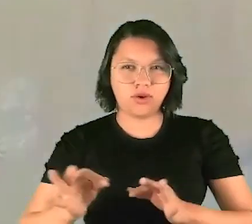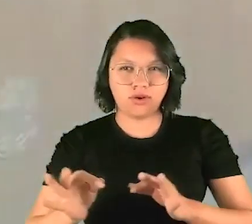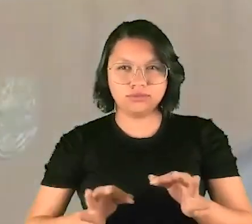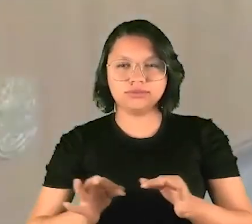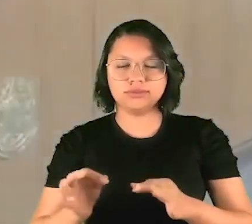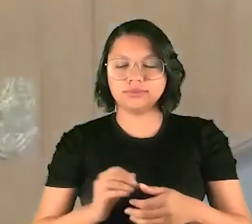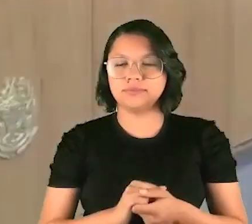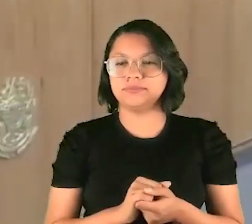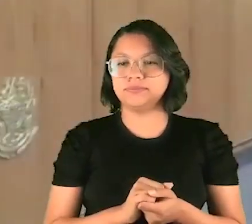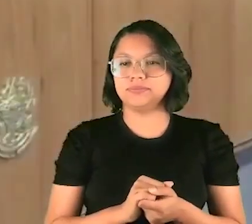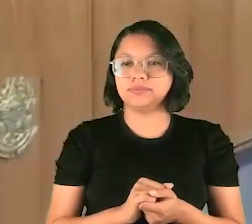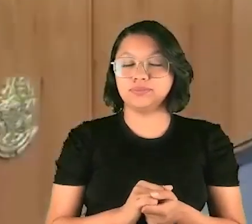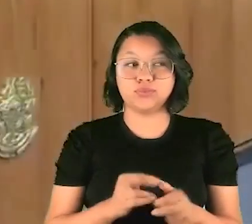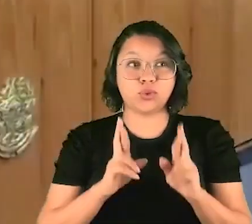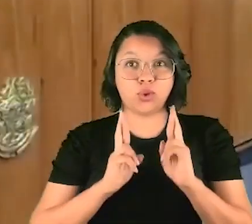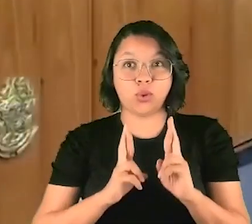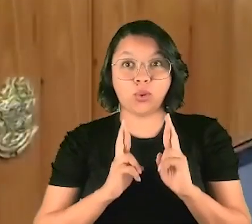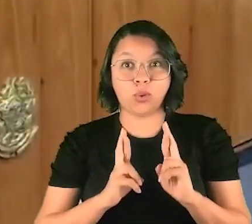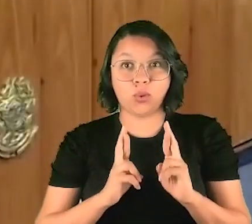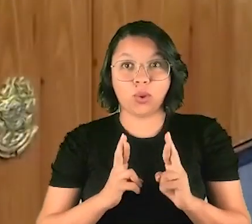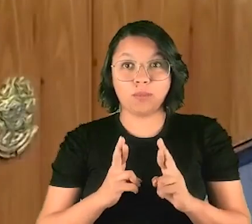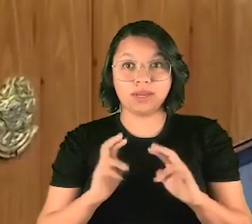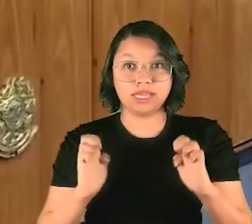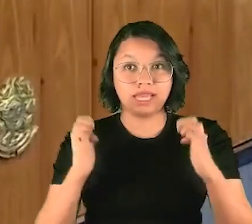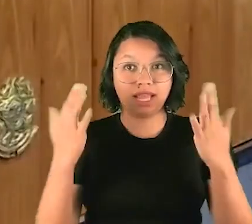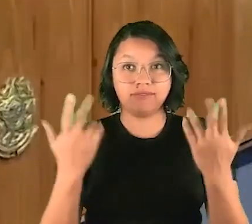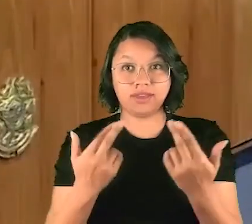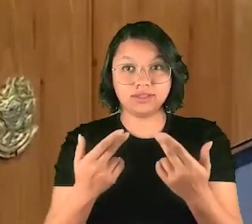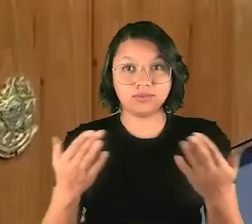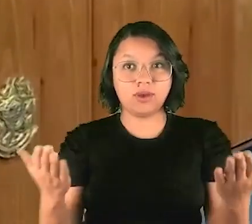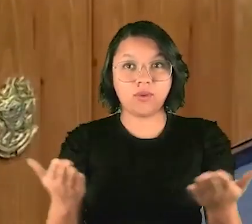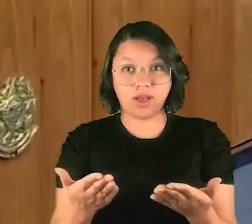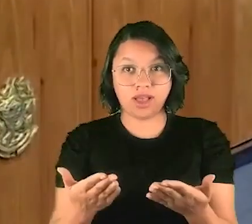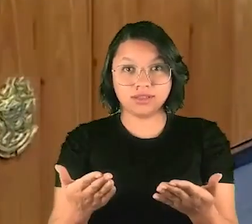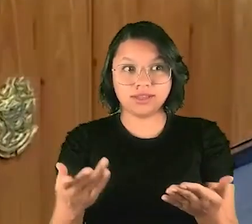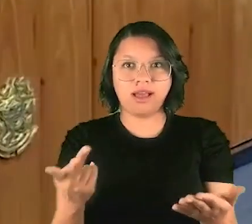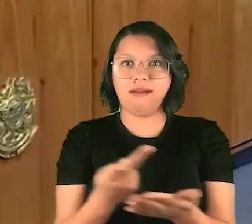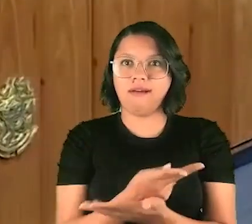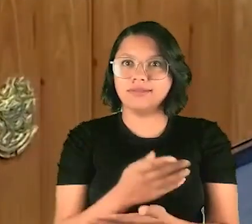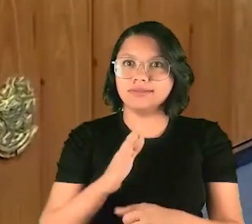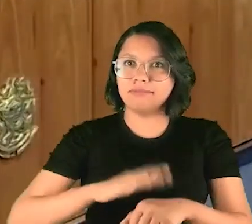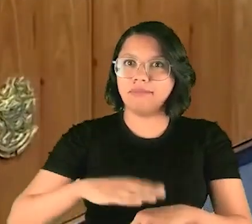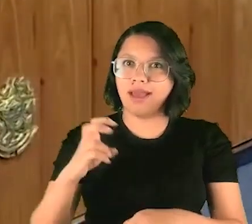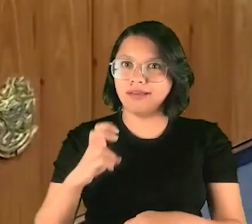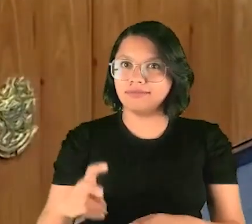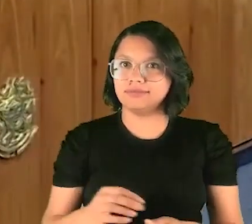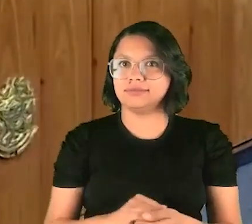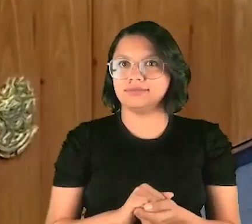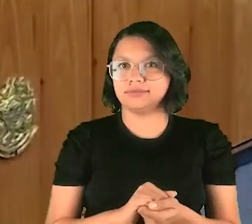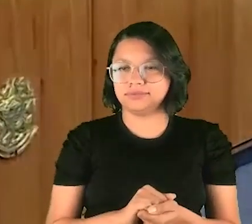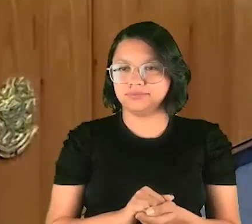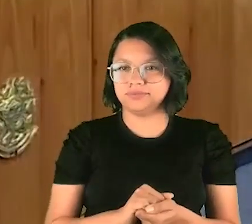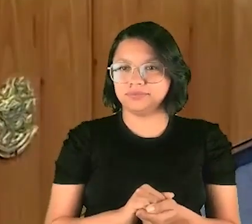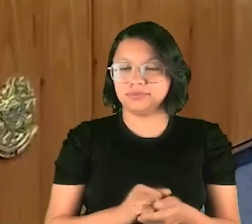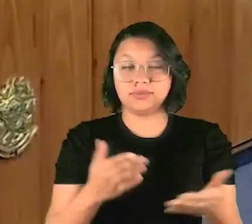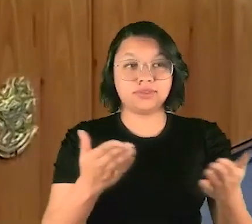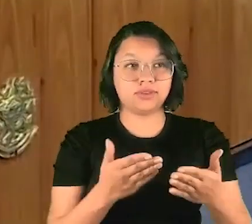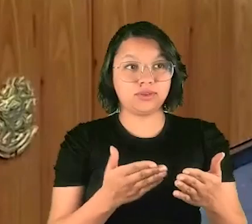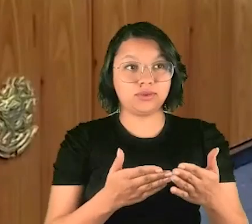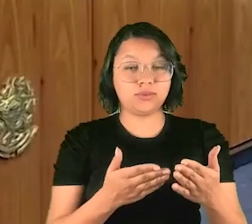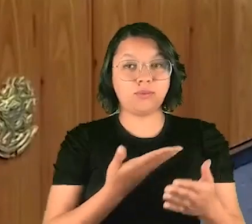por iniciativa dessa ordem, e torcer para que eventos como esse se